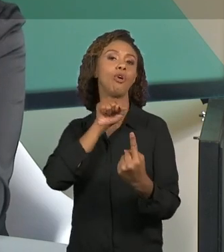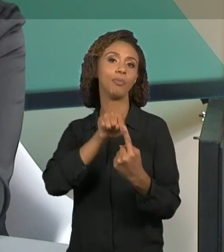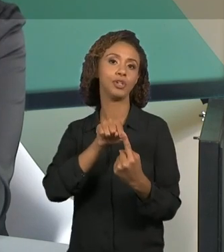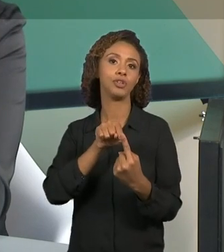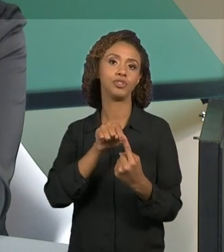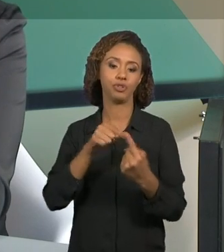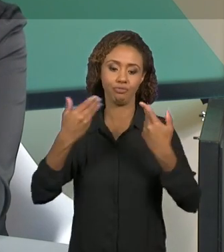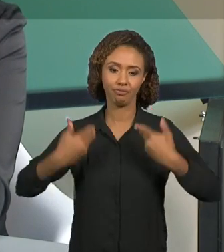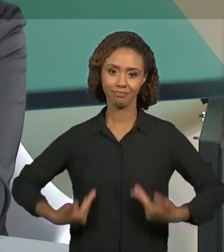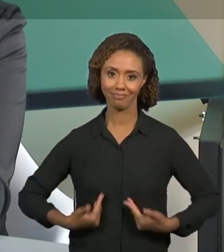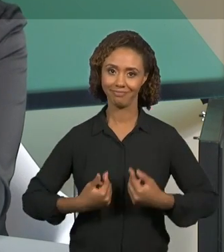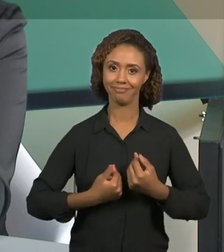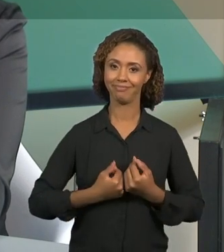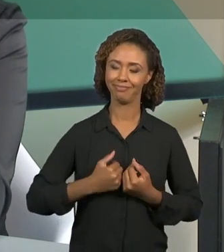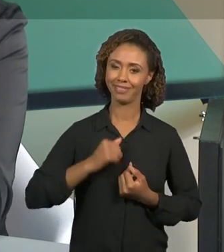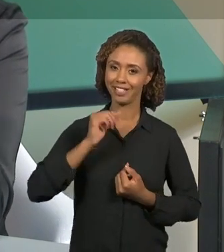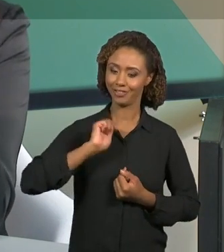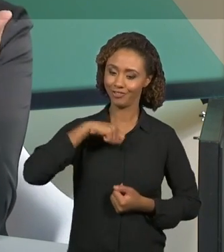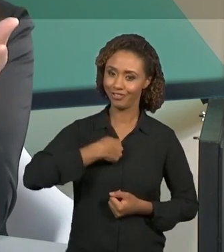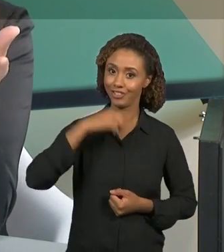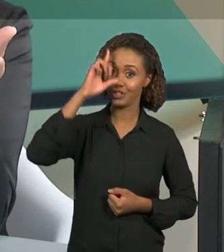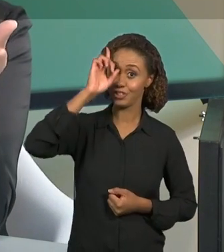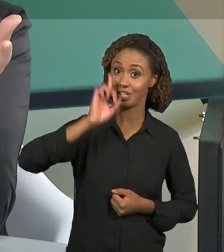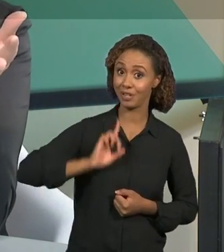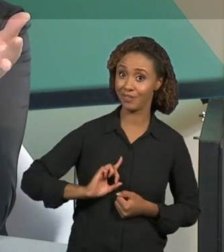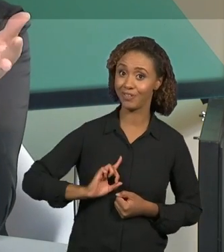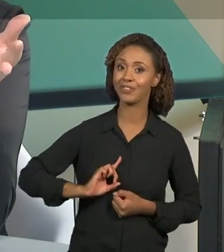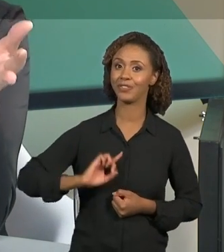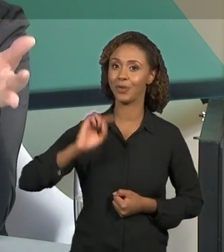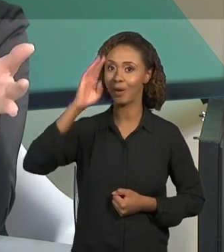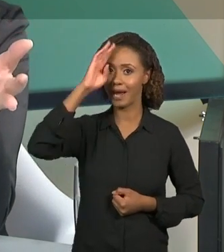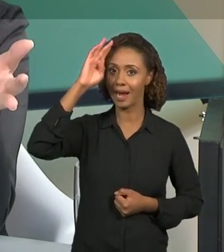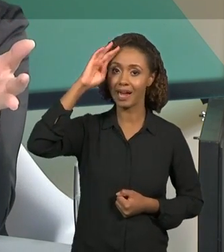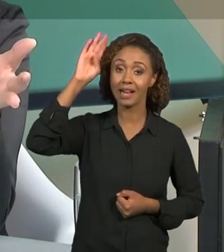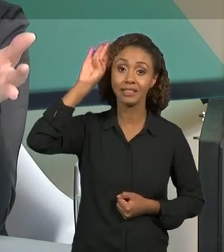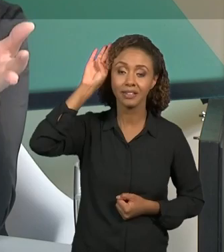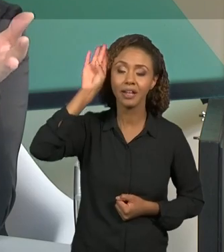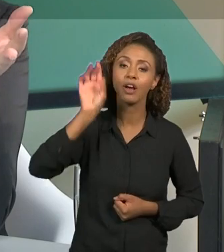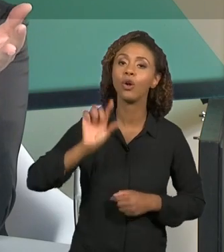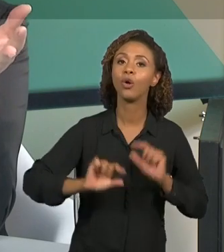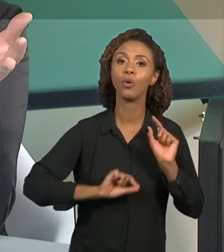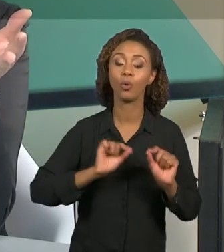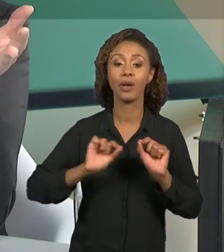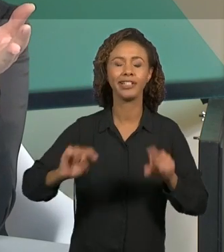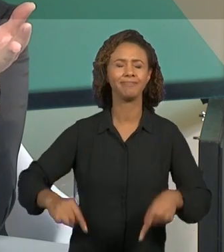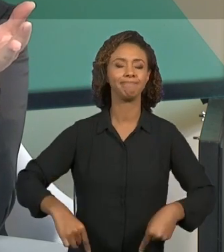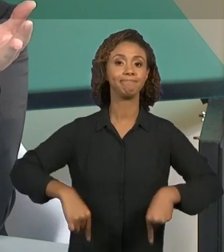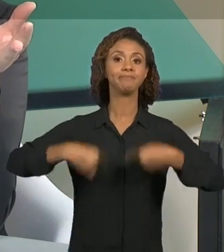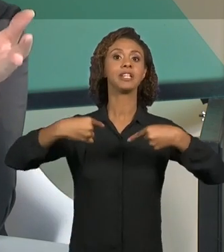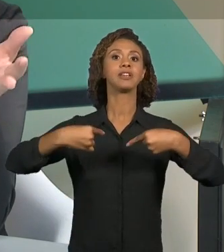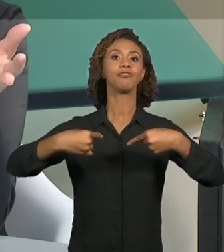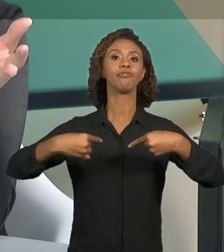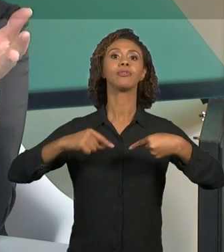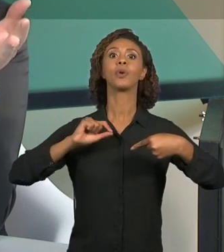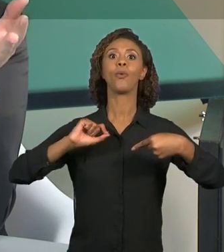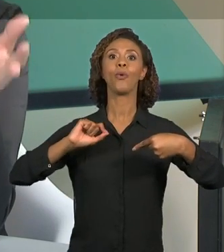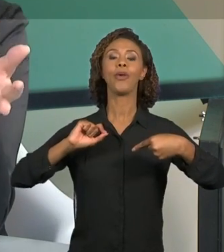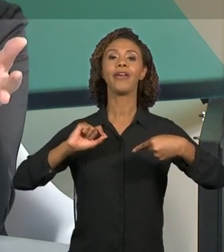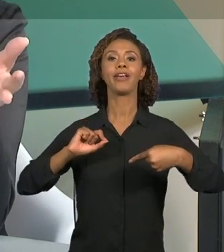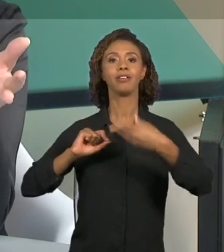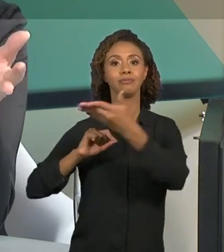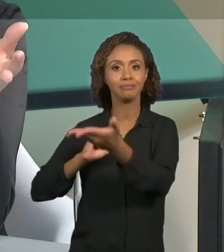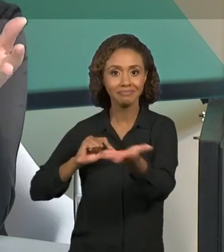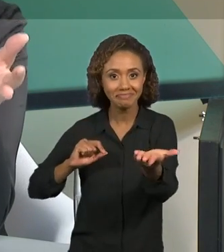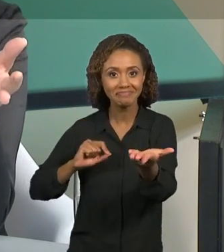como universo que diretoria acadêmica a gente tem um objetivo e um grande desafio né e o grande desafio a trabalhar com você